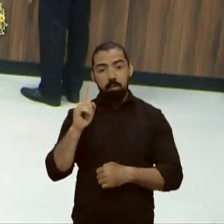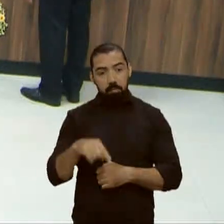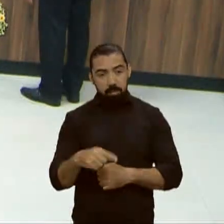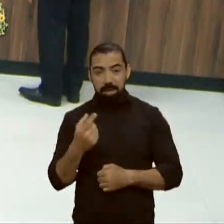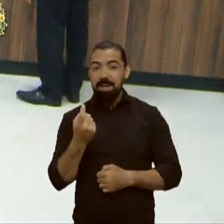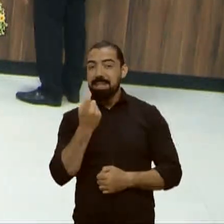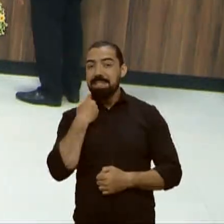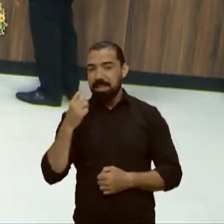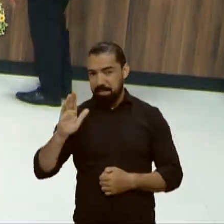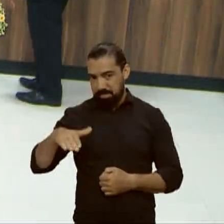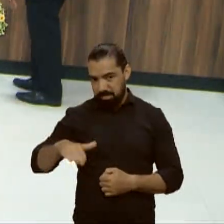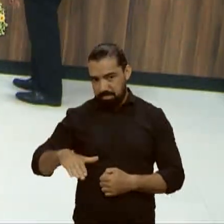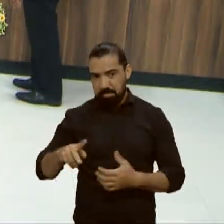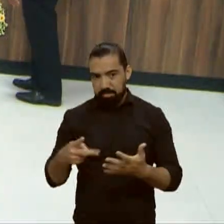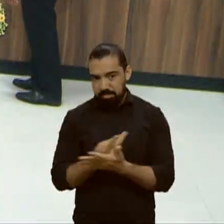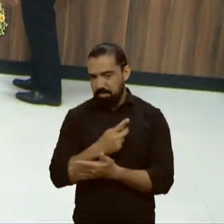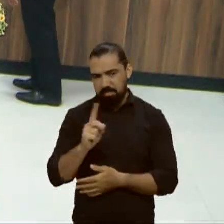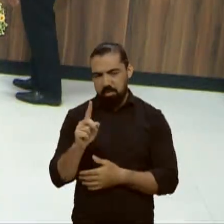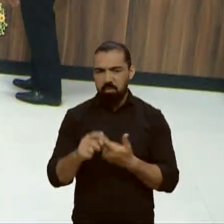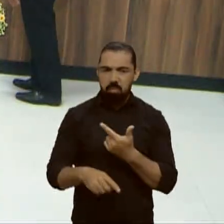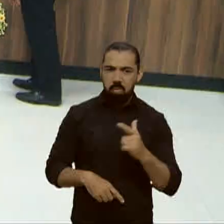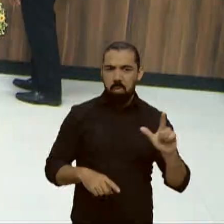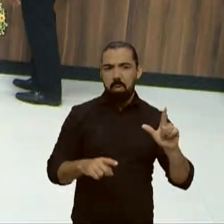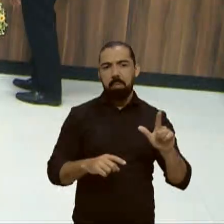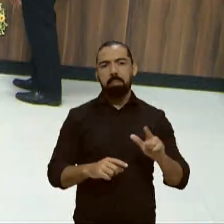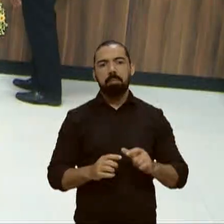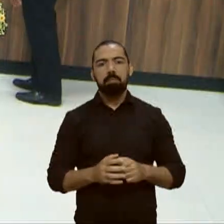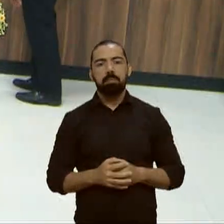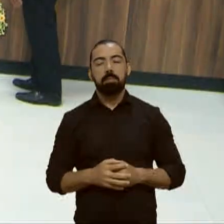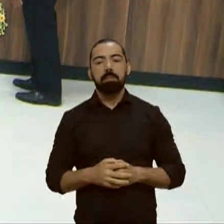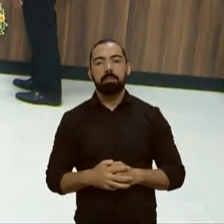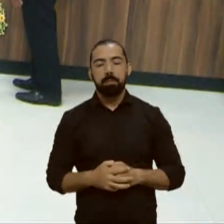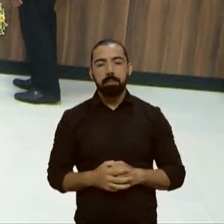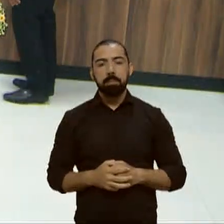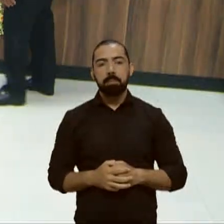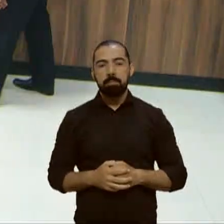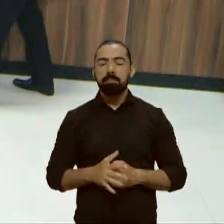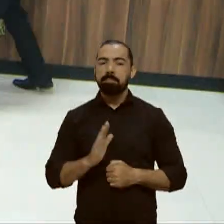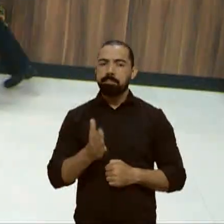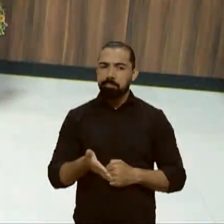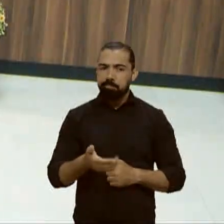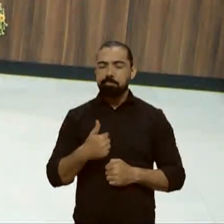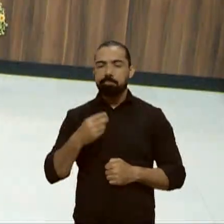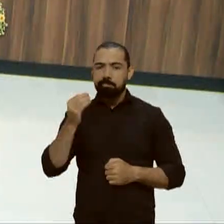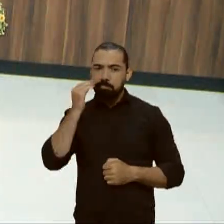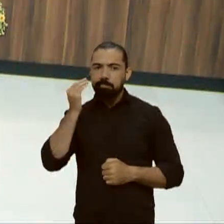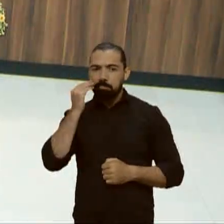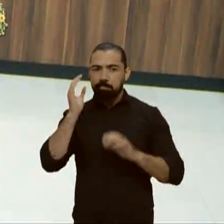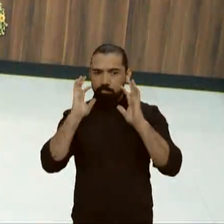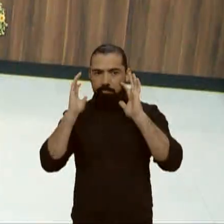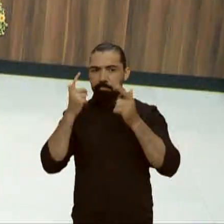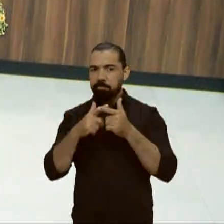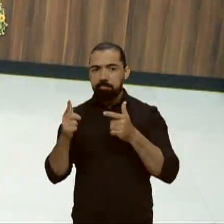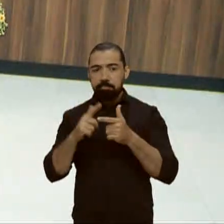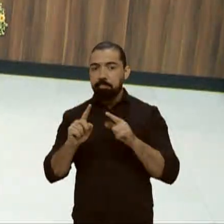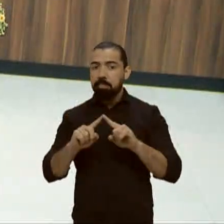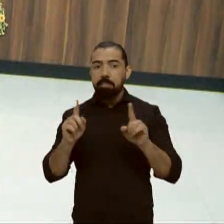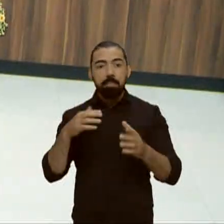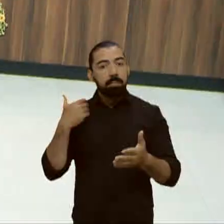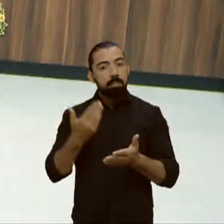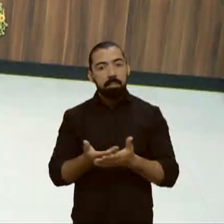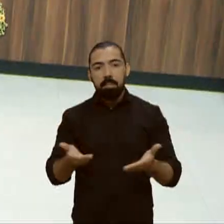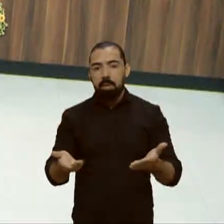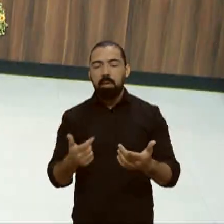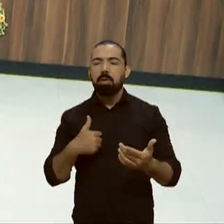Black Friday, foi em outra oportunidade. E eu já procurei todas as formas de tentar resolver esse problema e não consegui. Procurei